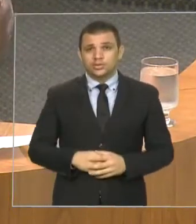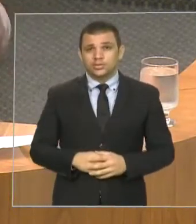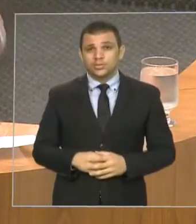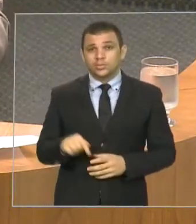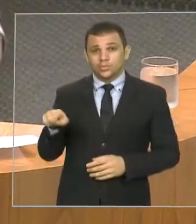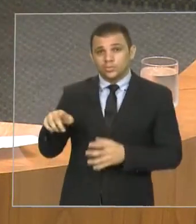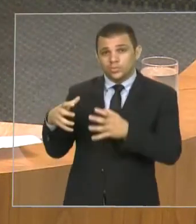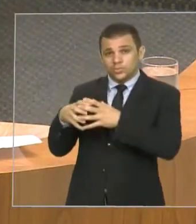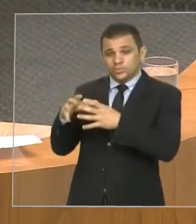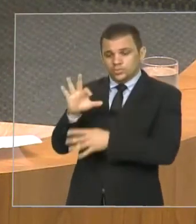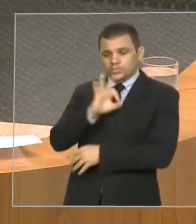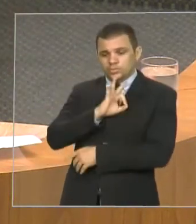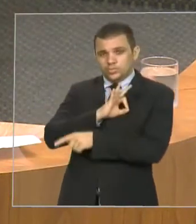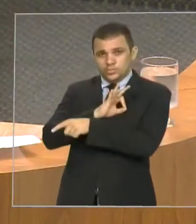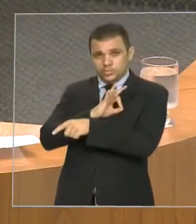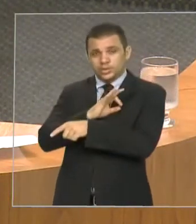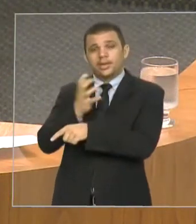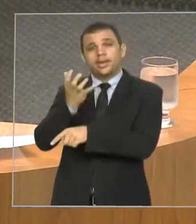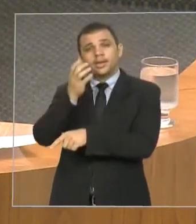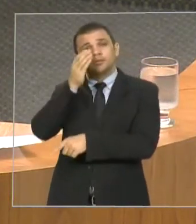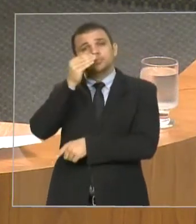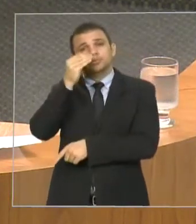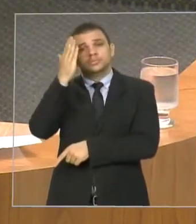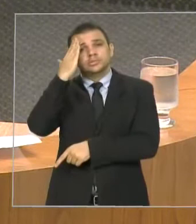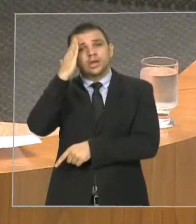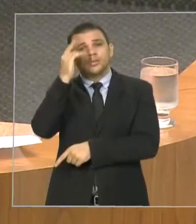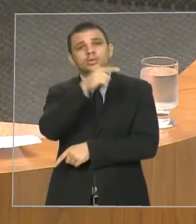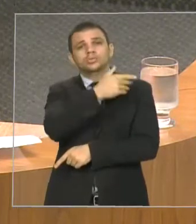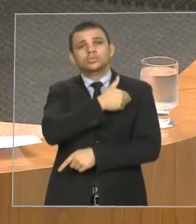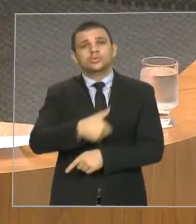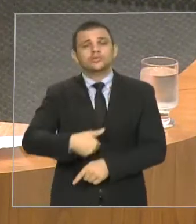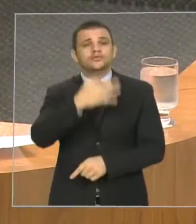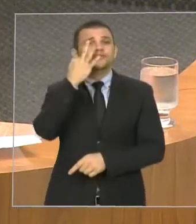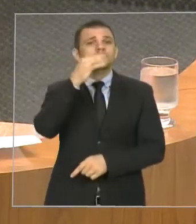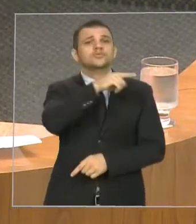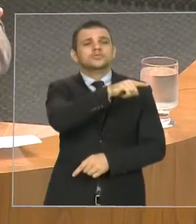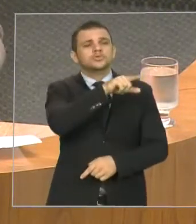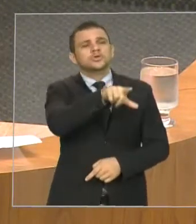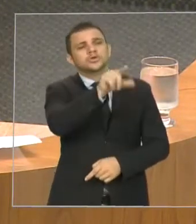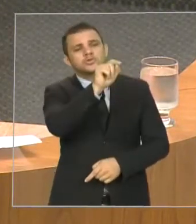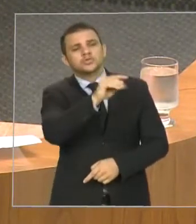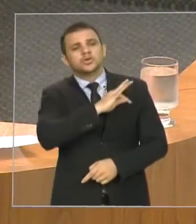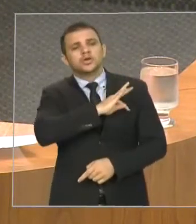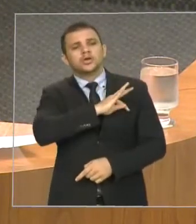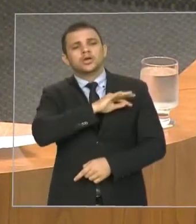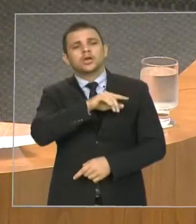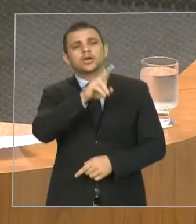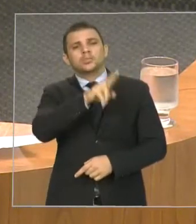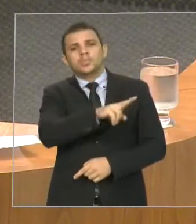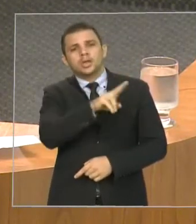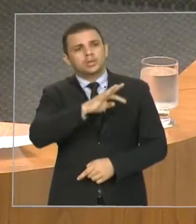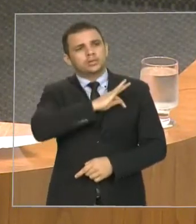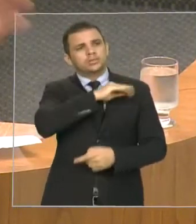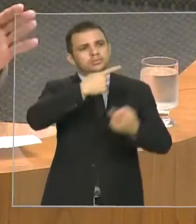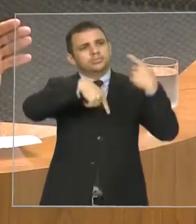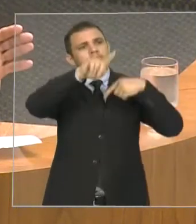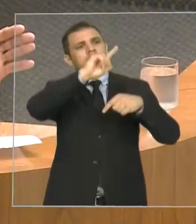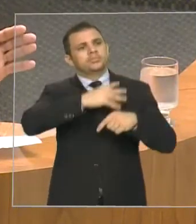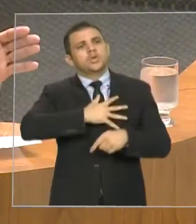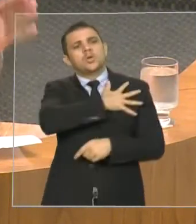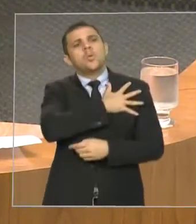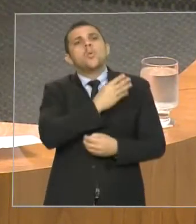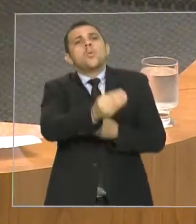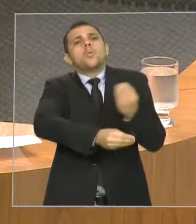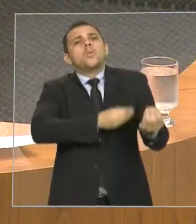oficiais querem saber do governador Flávio Dino quais os critérios adotados para se promover de